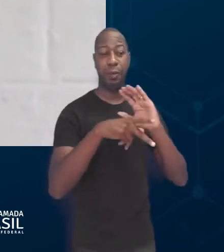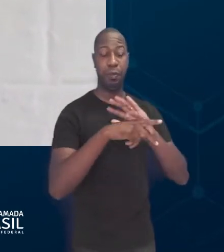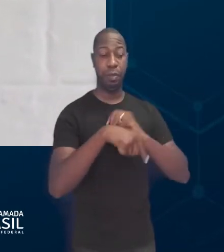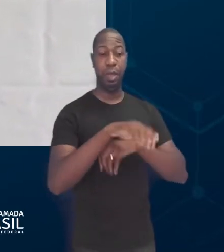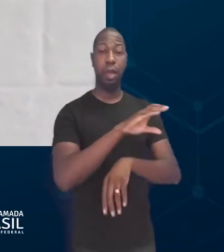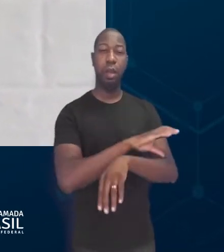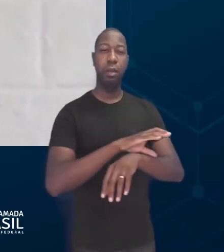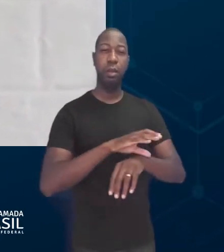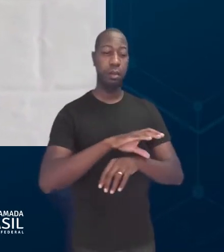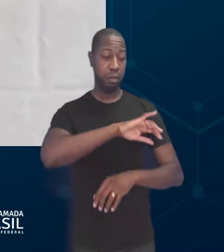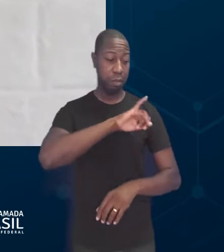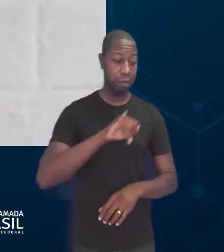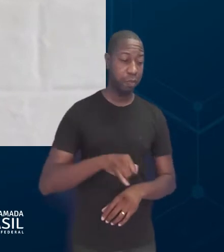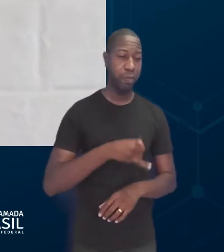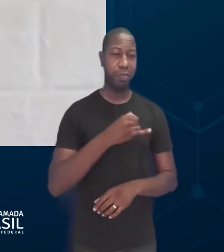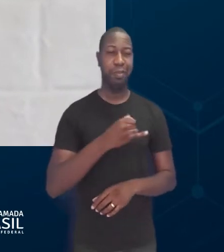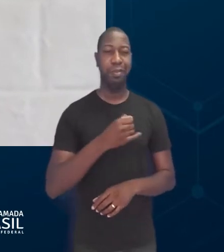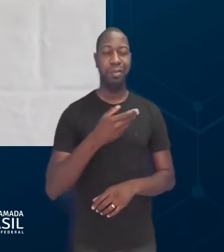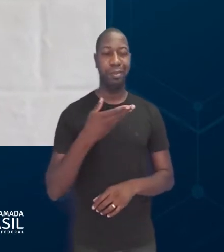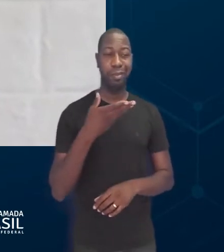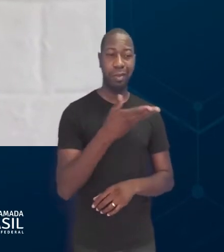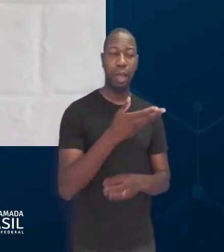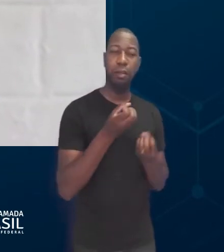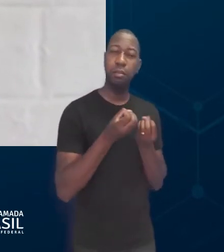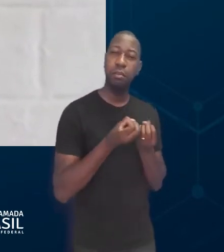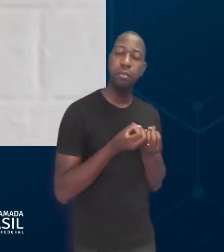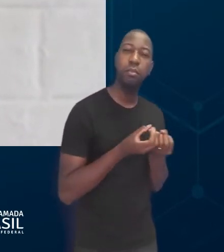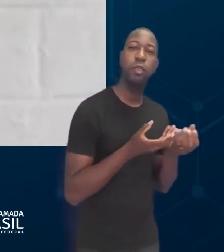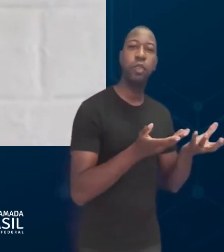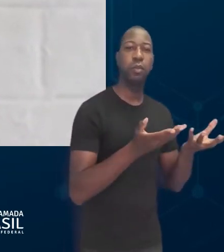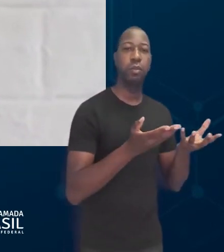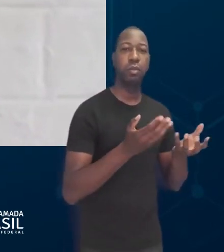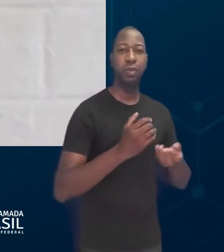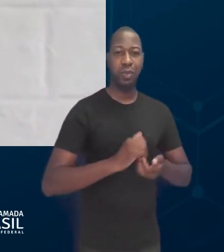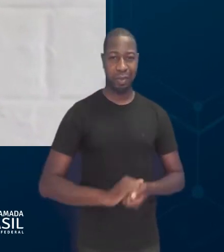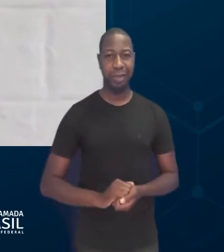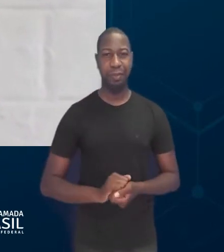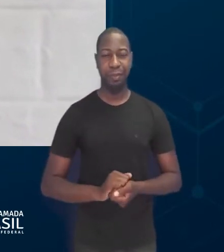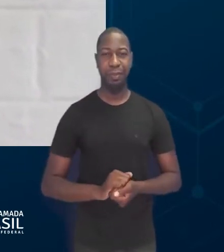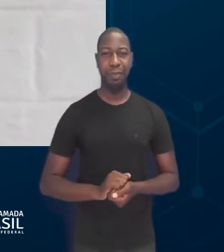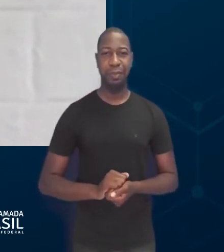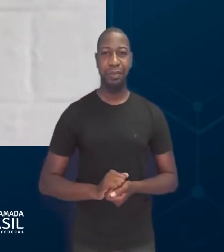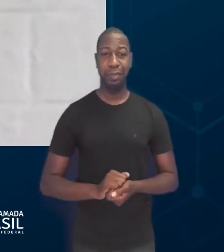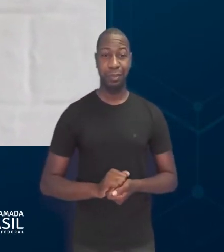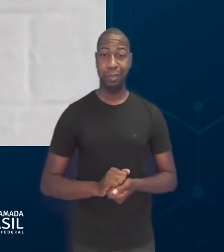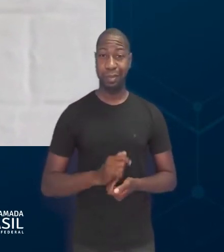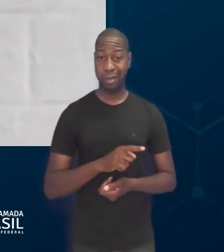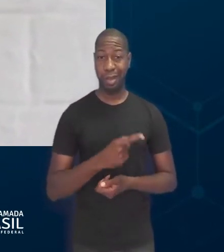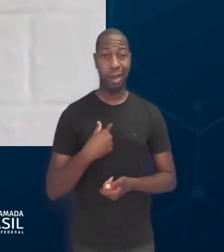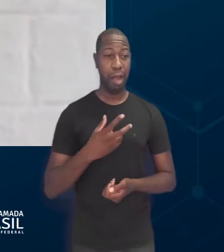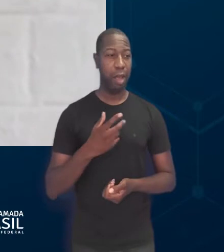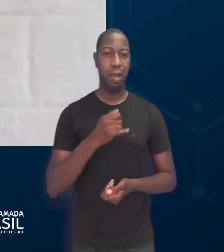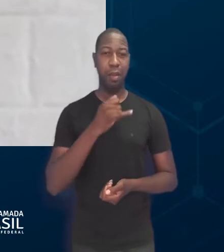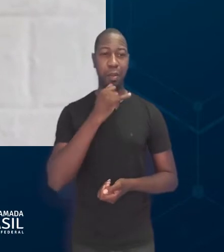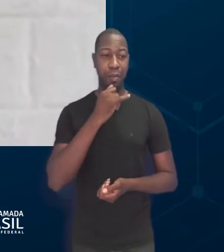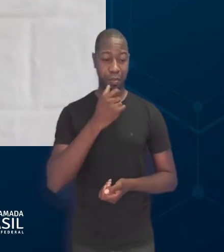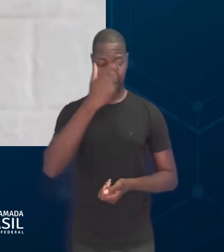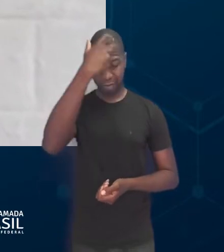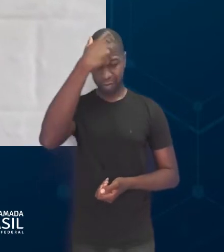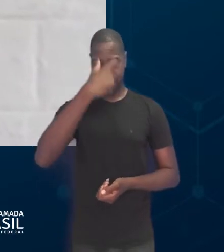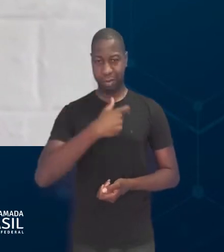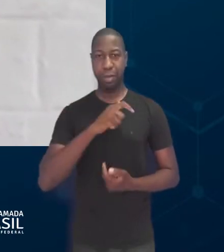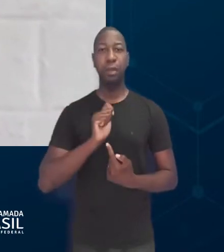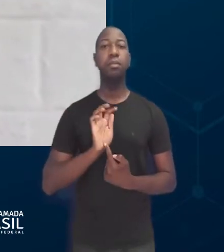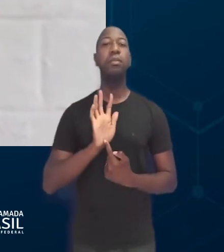é uma outra oportunidade que nós povos indígenas tem de falar, né? De mostrar e ser protagonista da